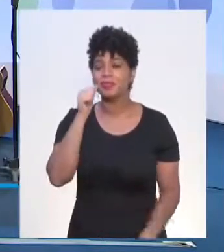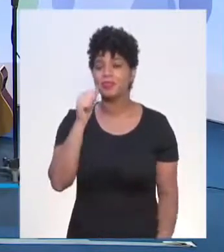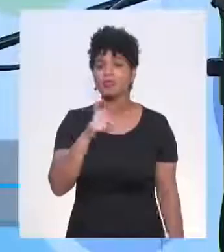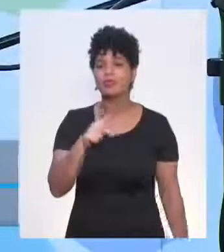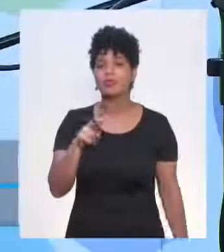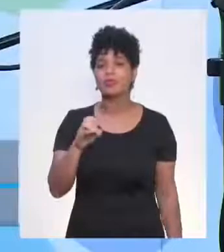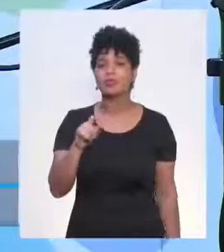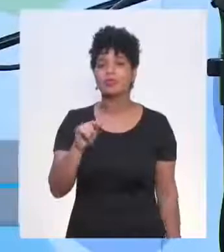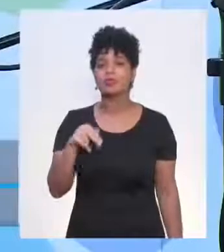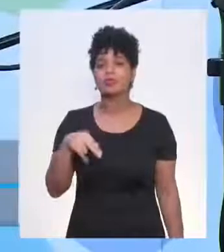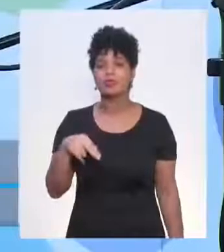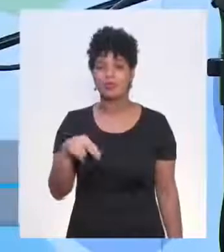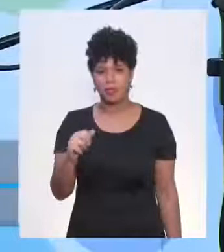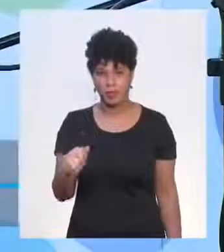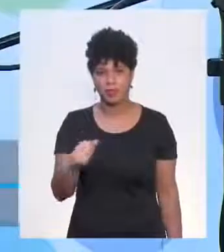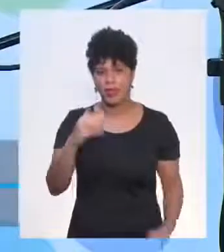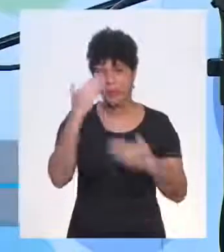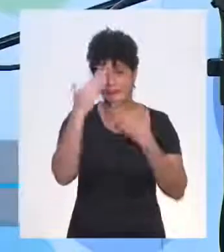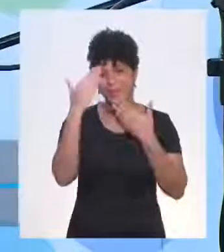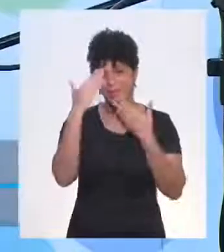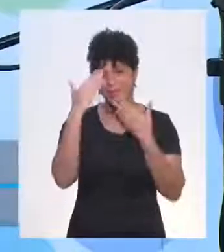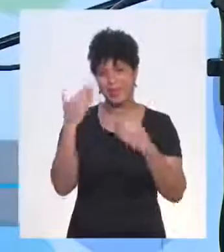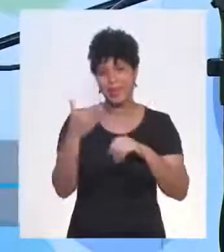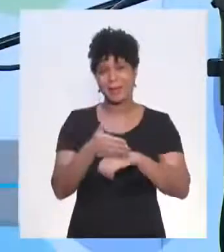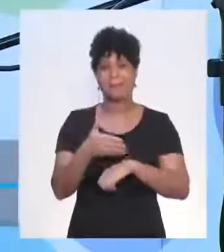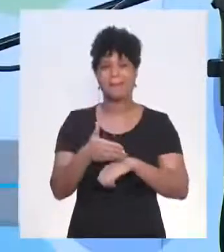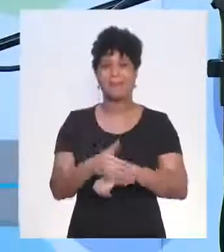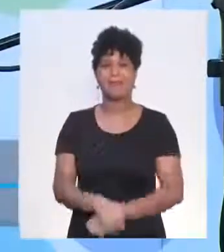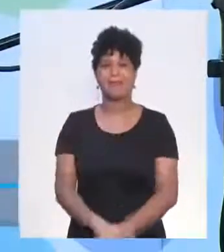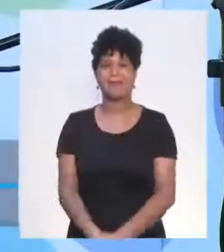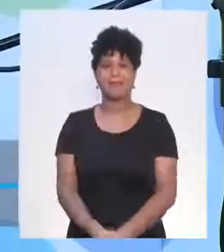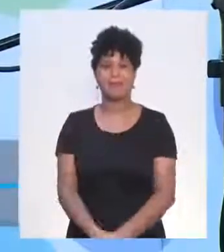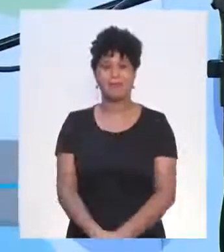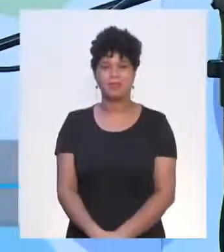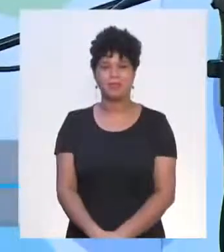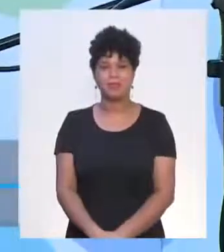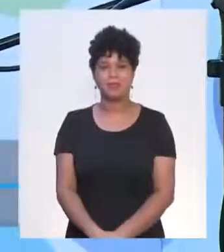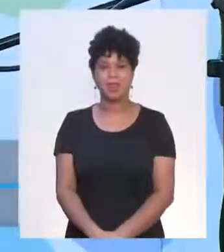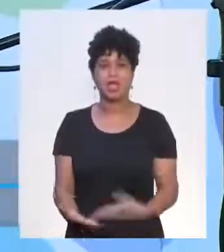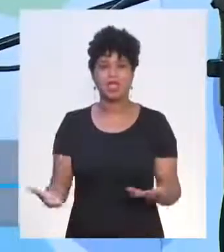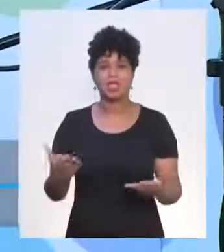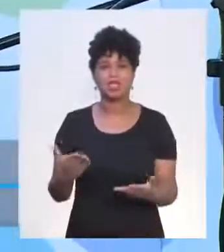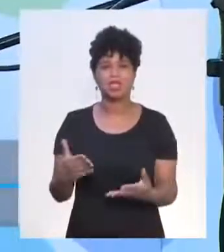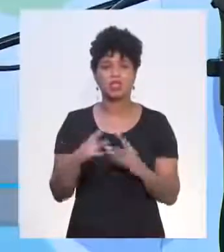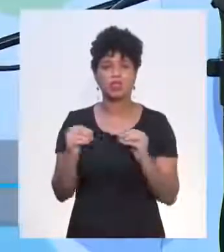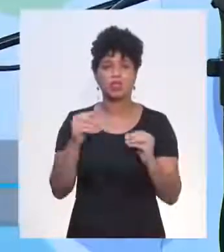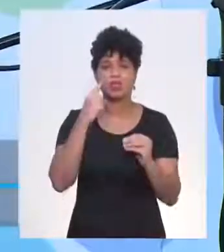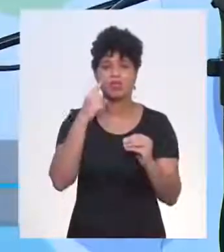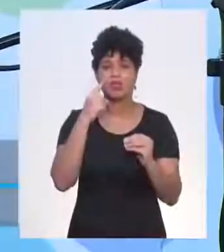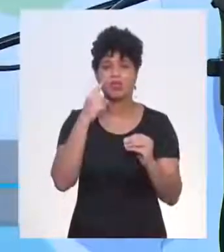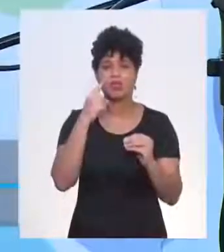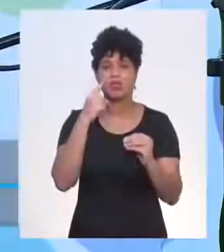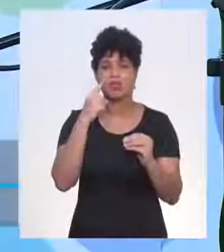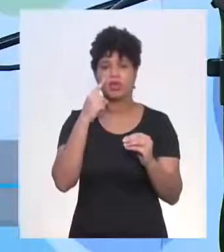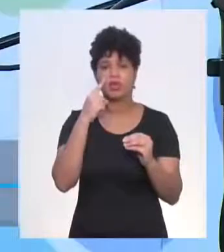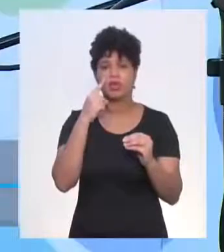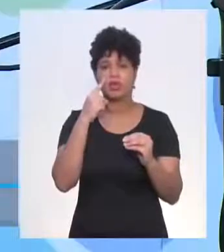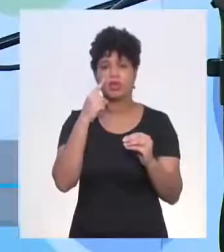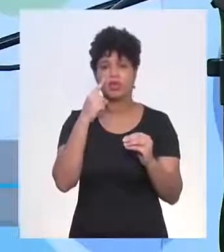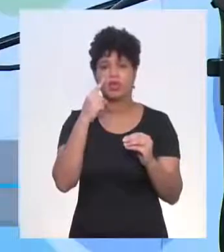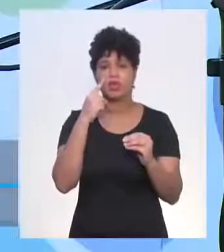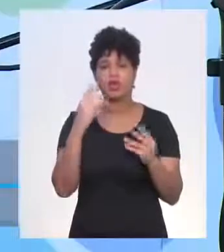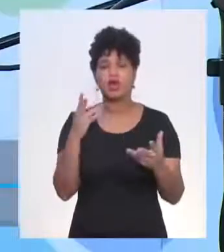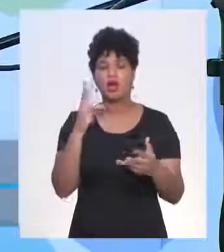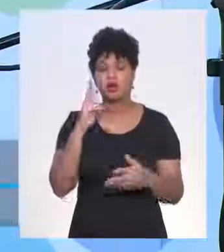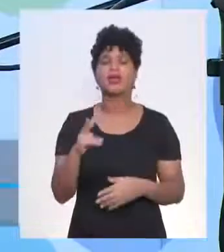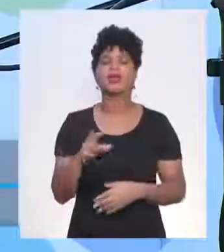professora Regina Muito obrigado Professora Regina E aí tá subiu o comentário pessoa Regina eu vim até eu tô aqui com ela